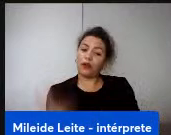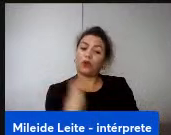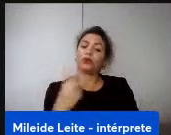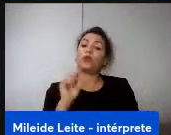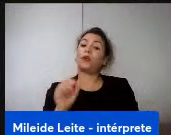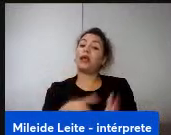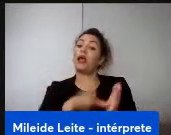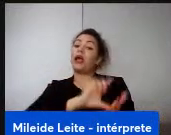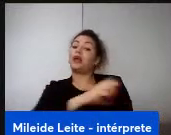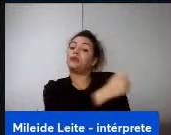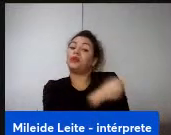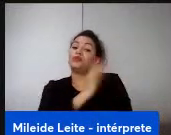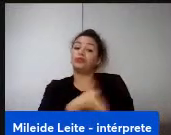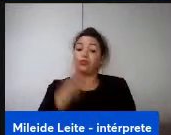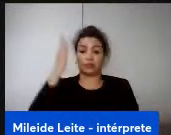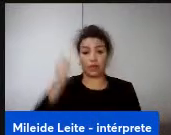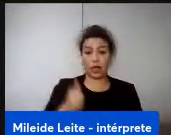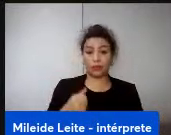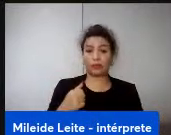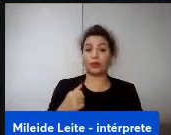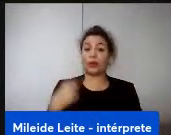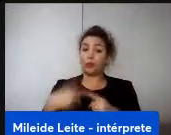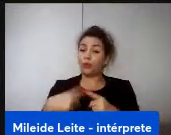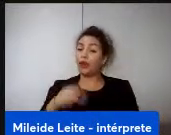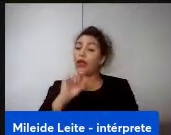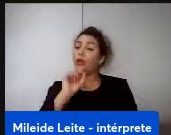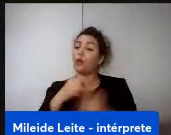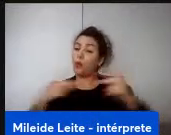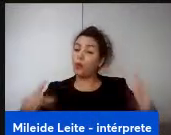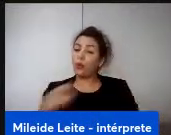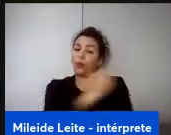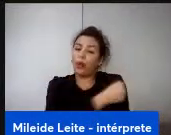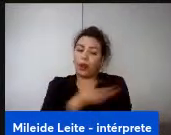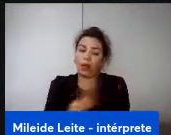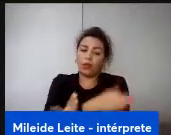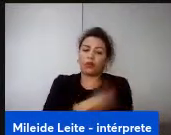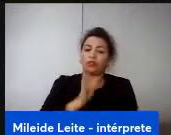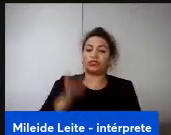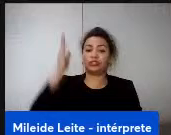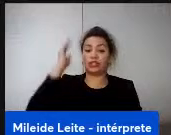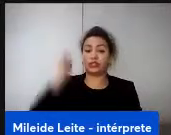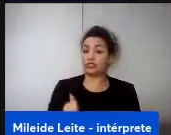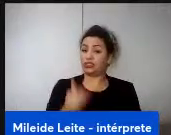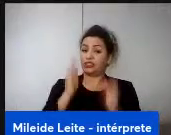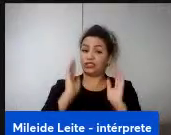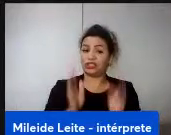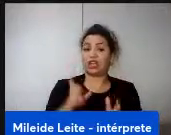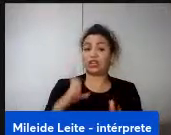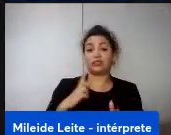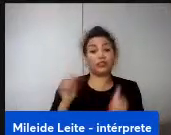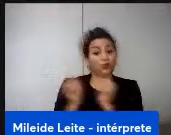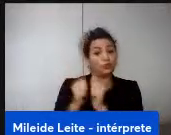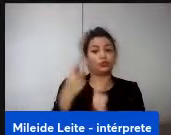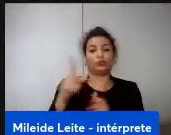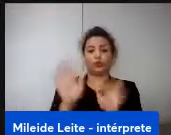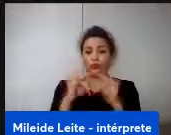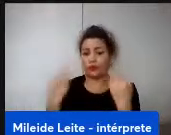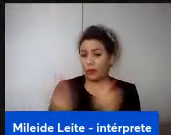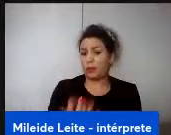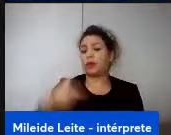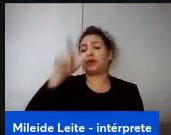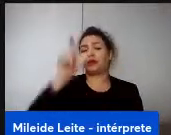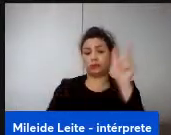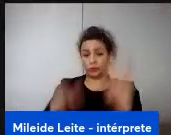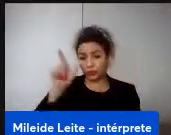partir do que o aluno já sabe, porque o que o aluno já sabe já carrega a comunidade, já carrega a sua família, já carrega as pessoas com